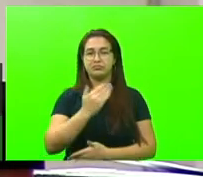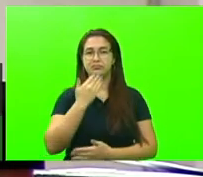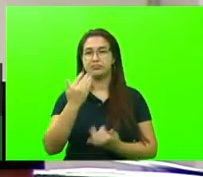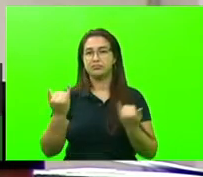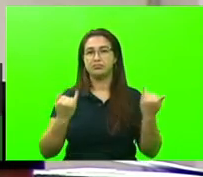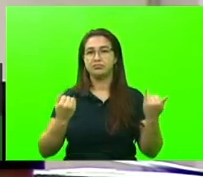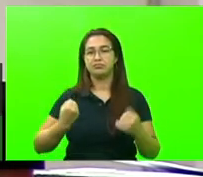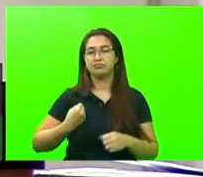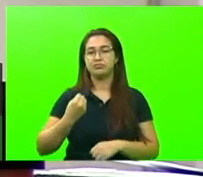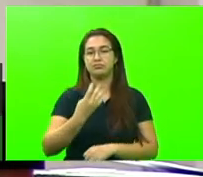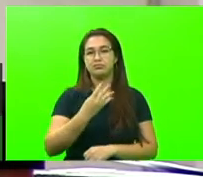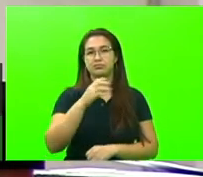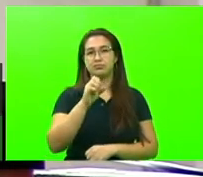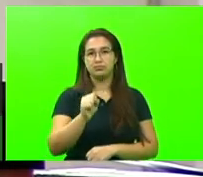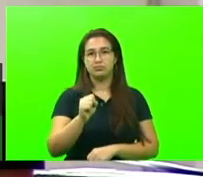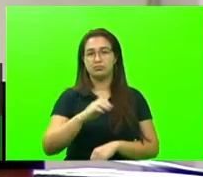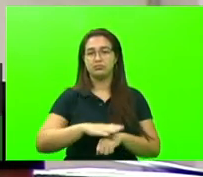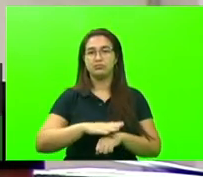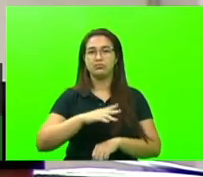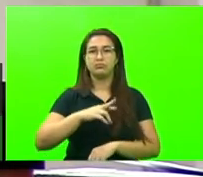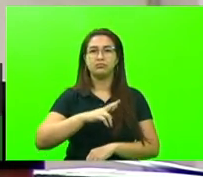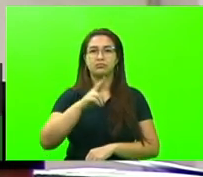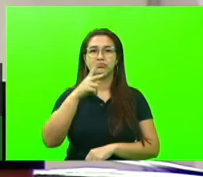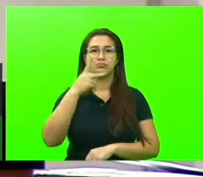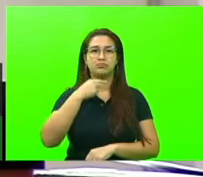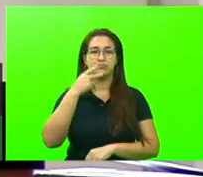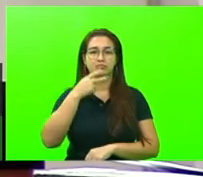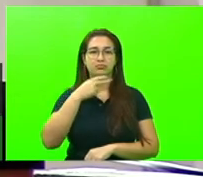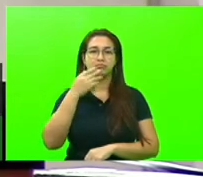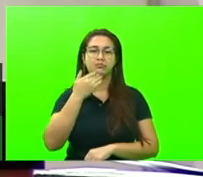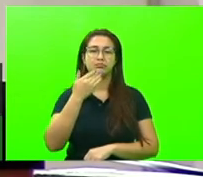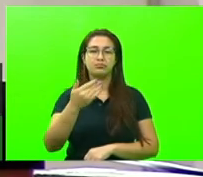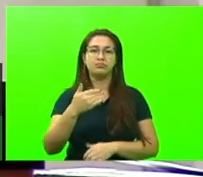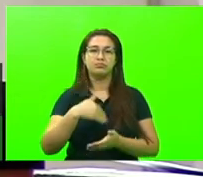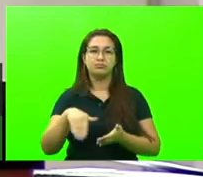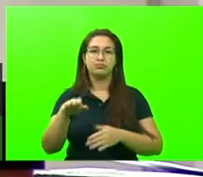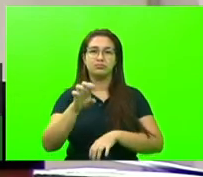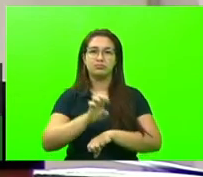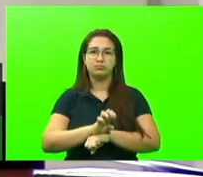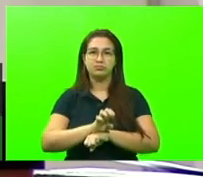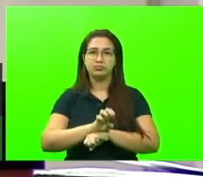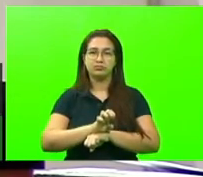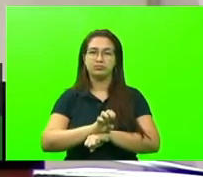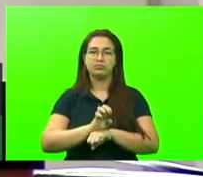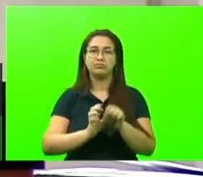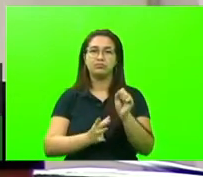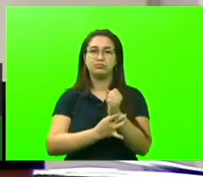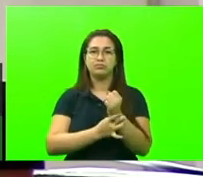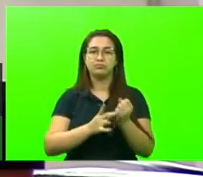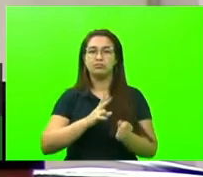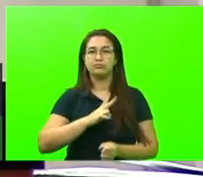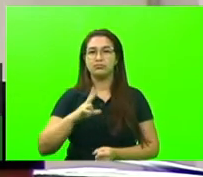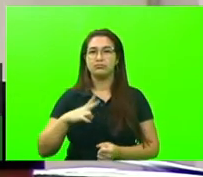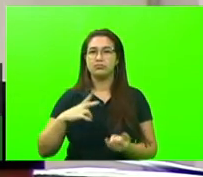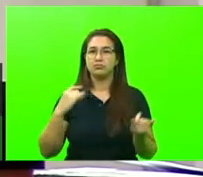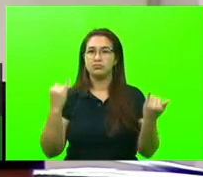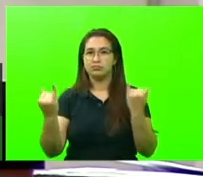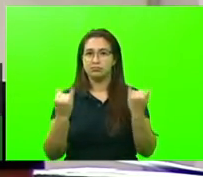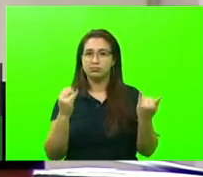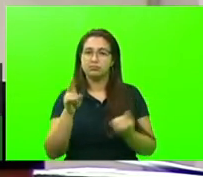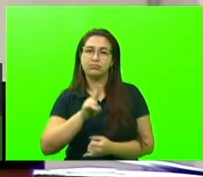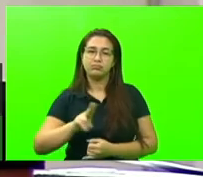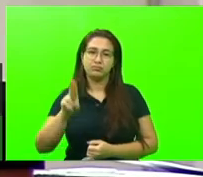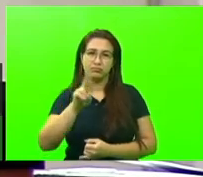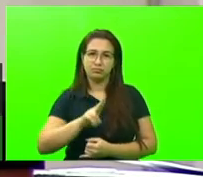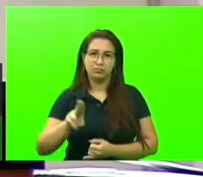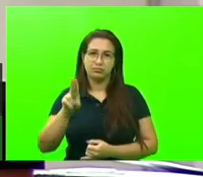informação 48, deputado Kennedy Nunes, solicitando ao secretário de Estado de Segurança Pública informações acerca da utilização